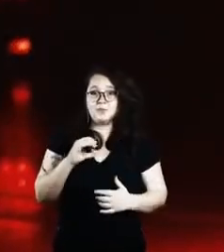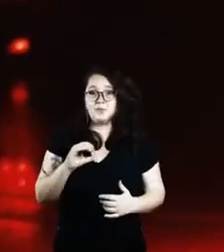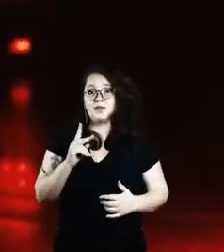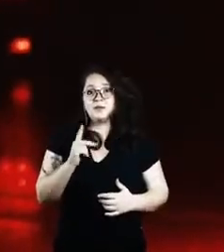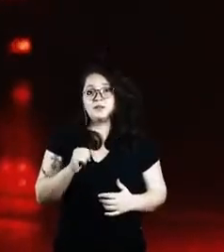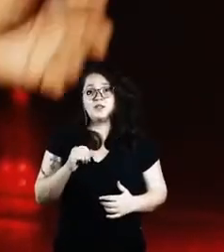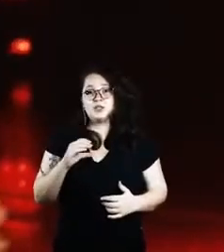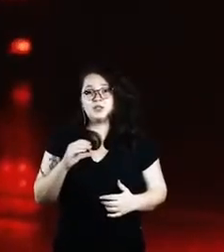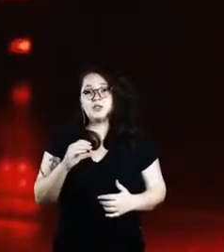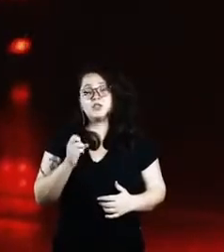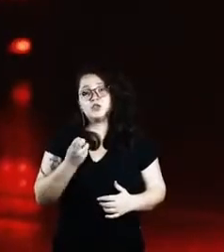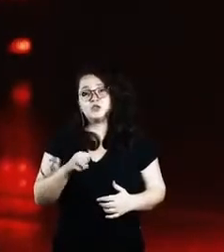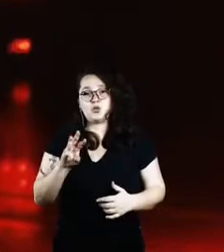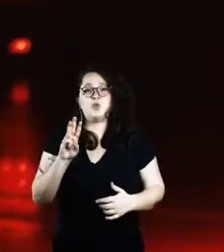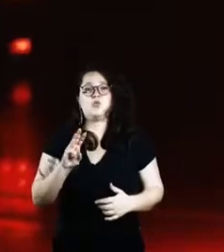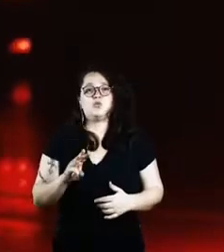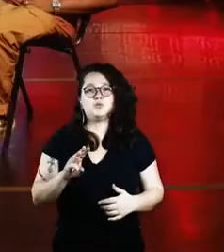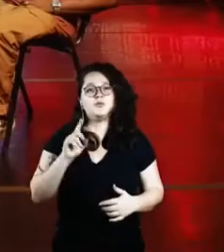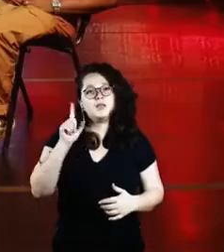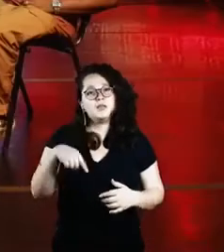Musicaliano Somebody Love.